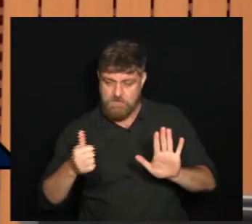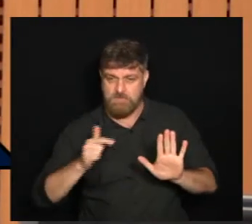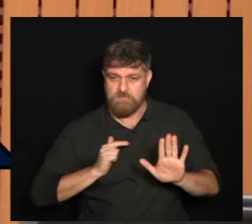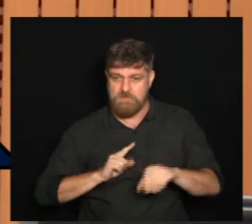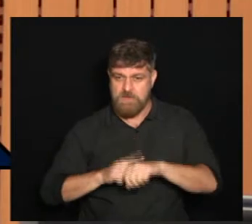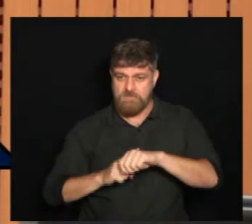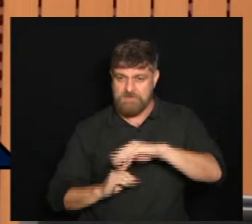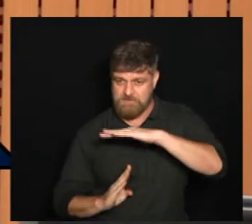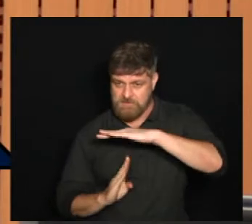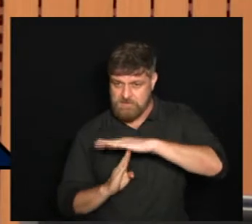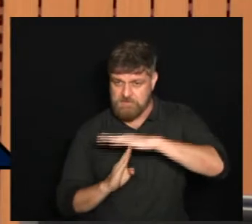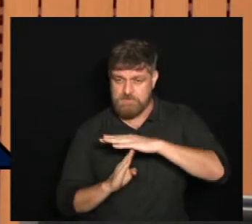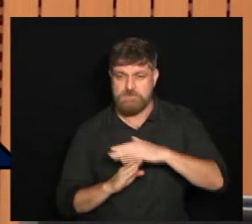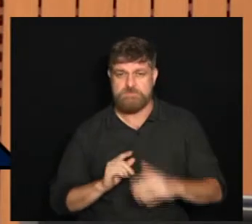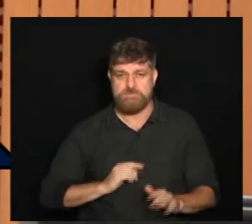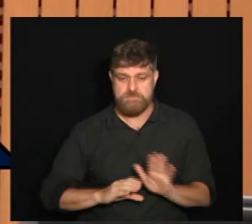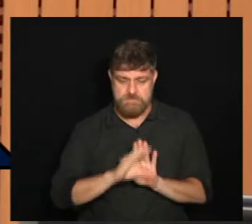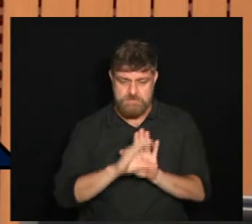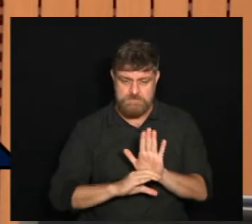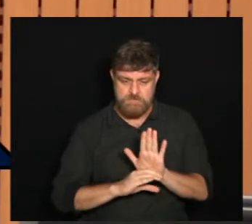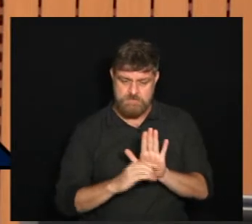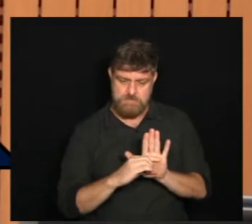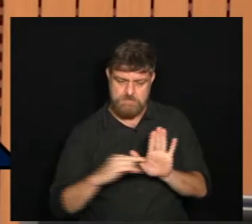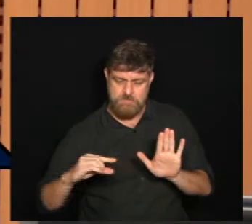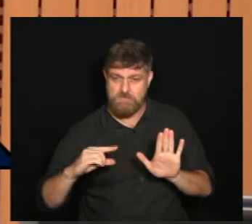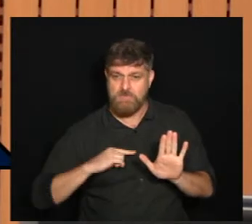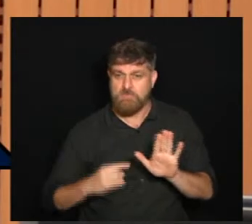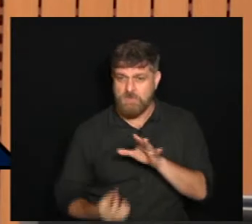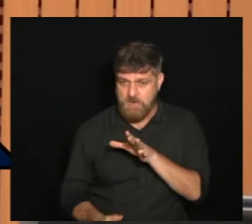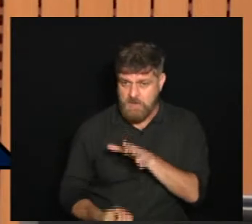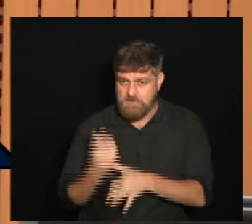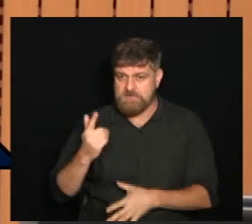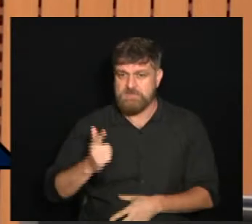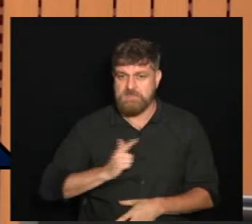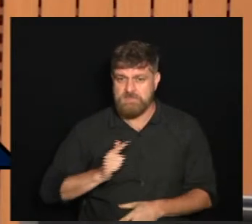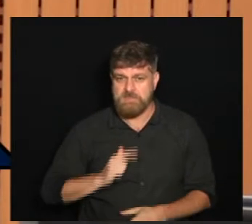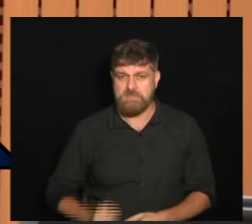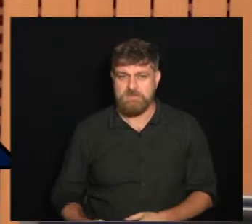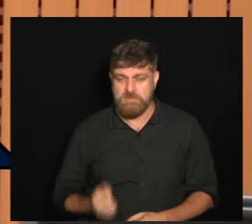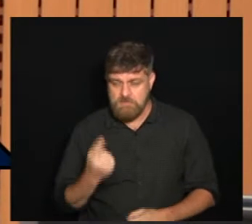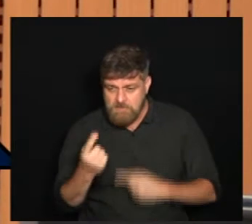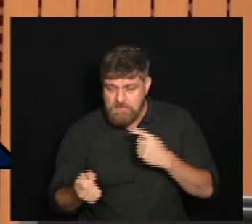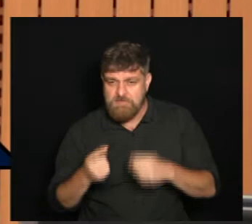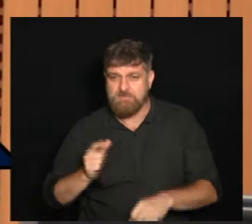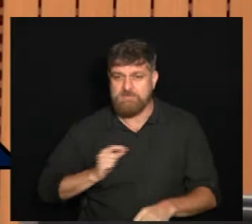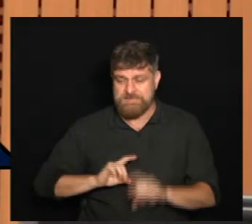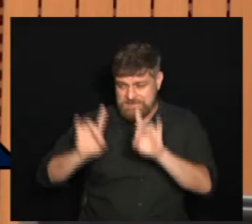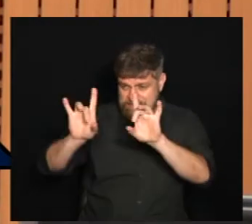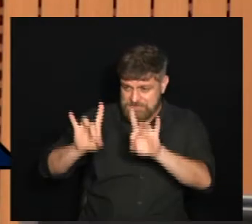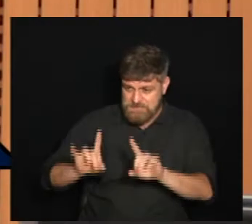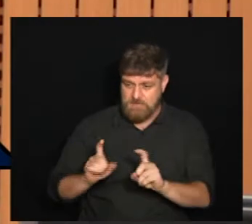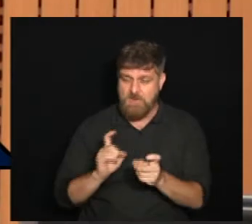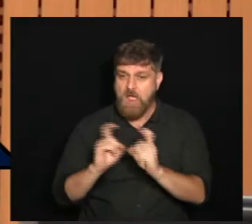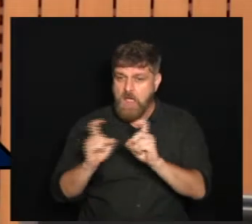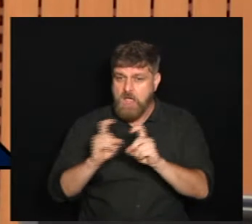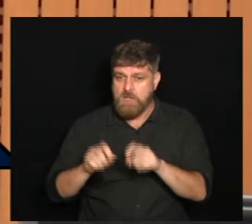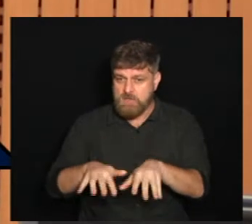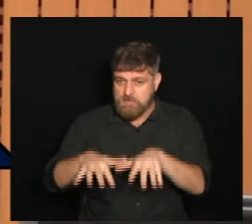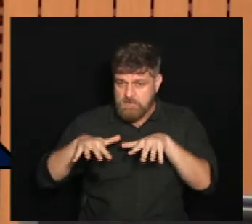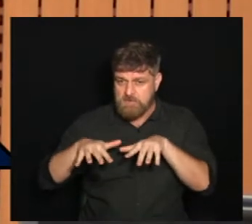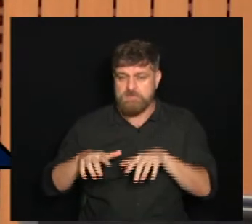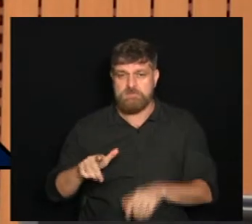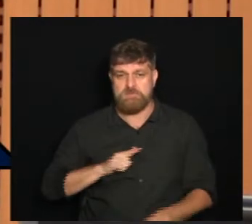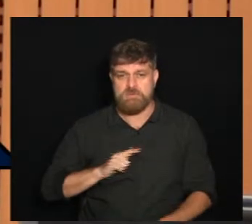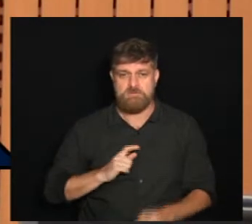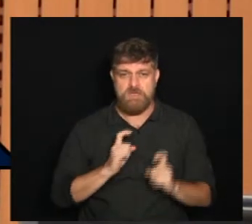prazo de que trata o caput deste artigo, poderão ser realizadas de maneira remota, em caráter excepcional, reuniões plenárias extraordinárias